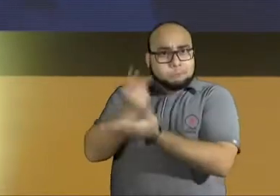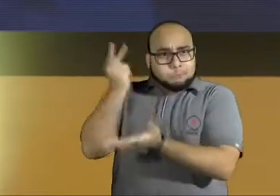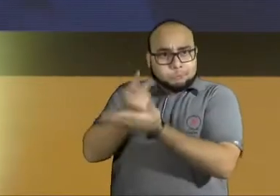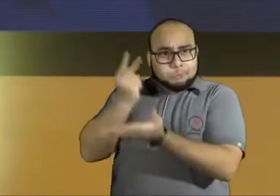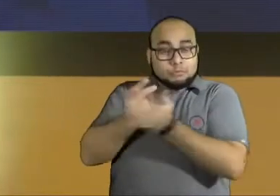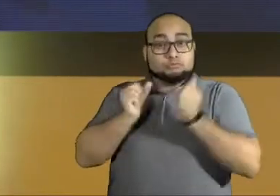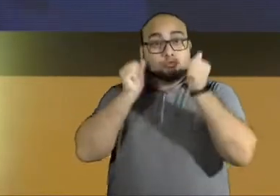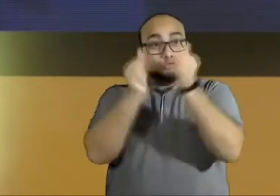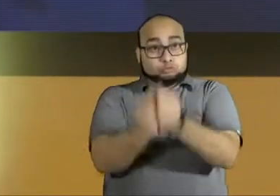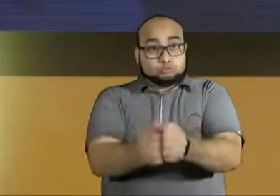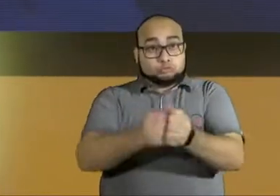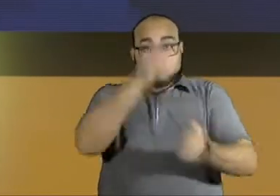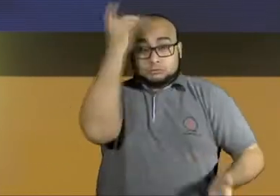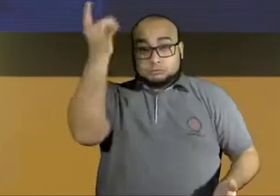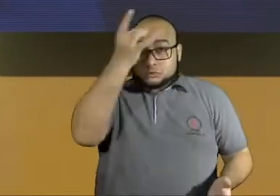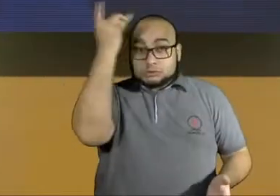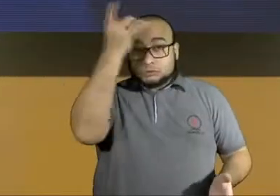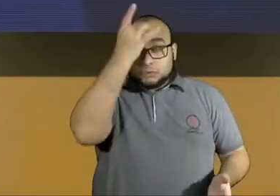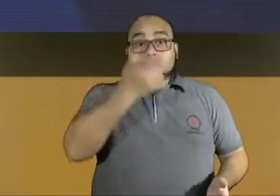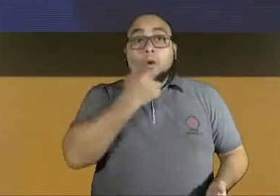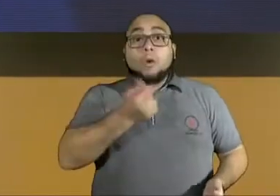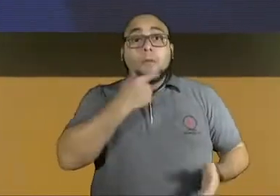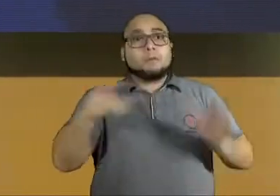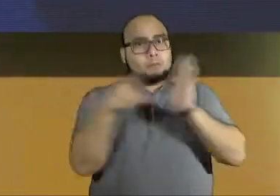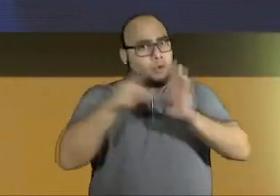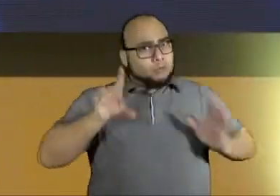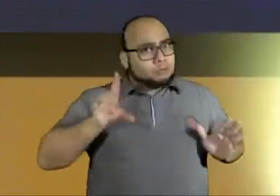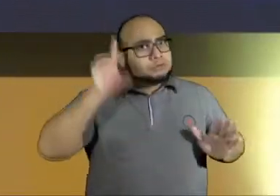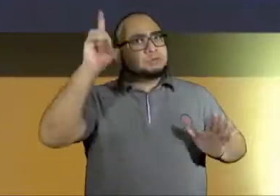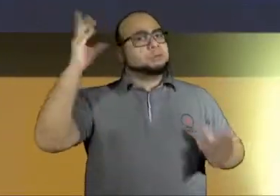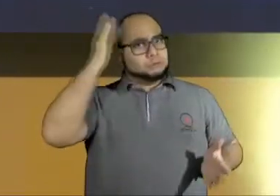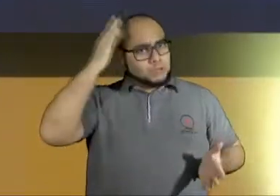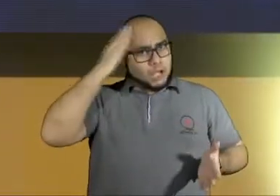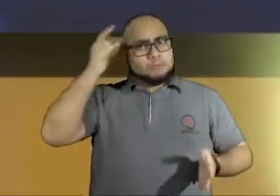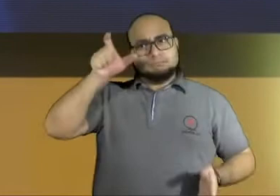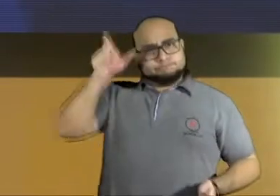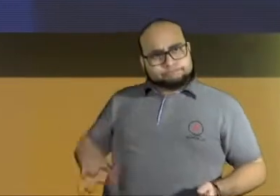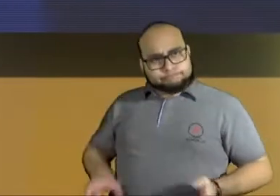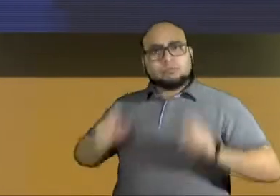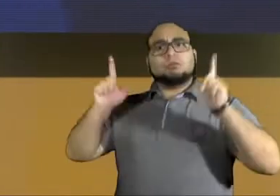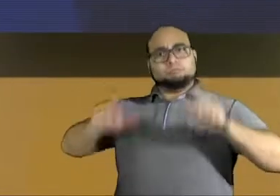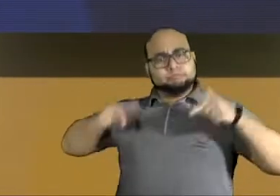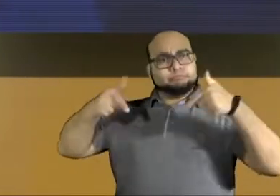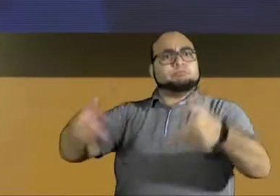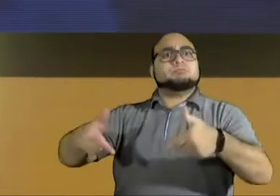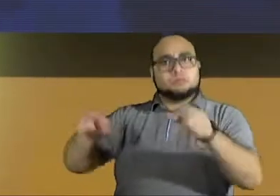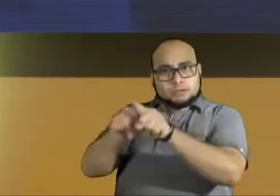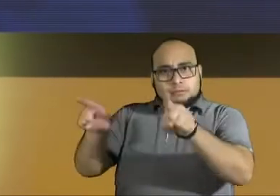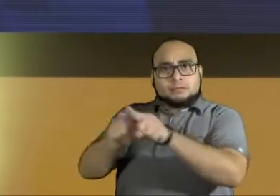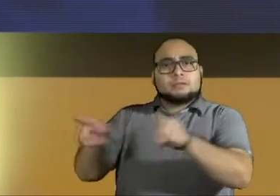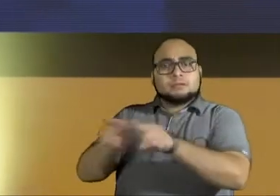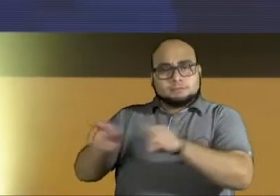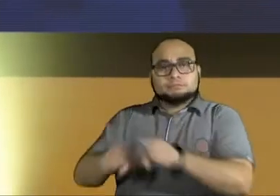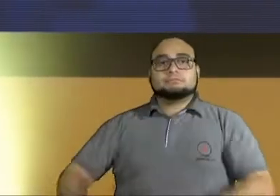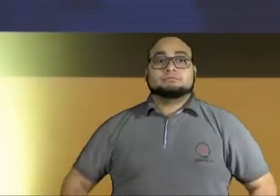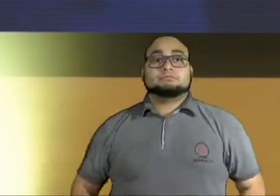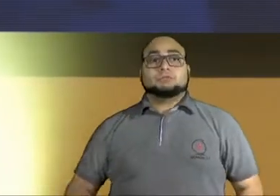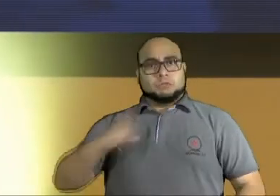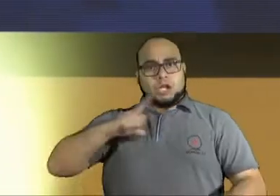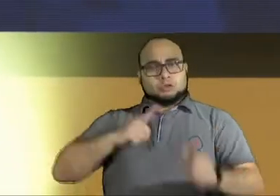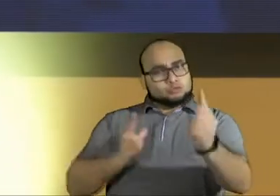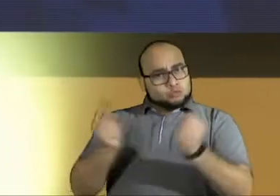santo homem de Deus. Ela sabia quem ele era e sabia o que ele podia fazer. Ela manteve o controle,